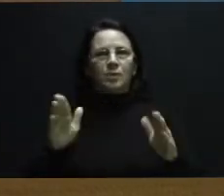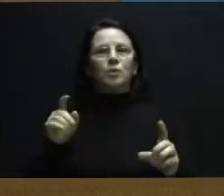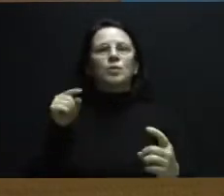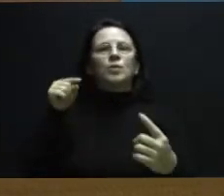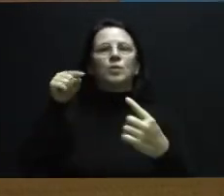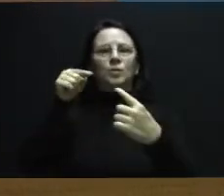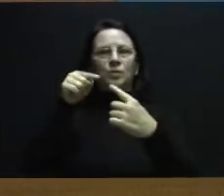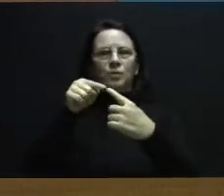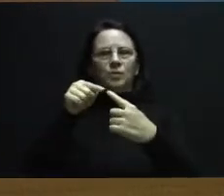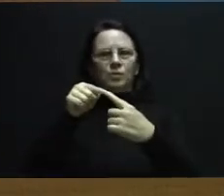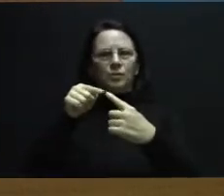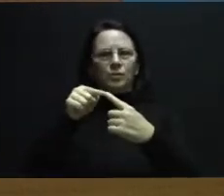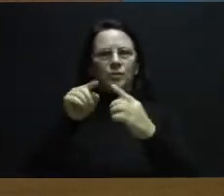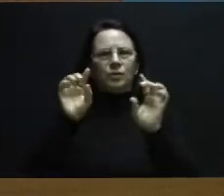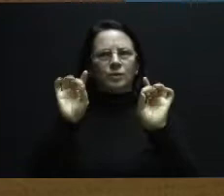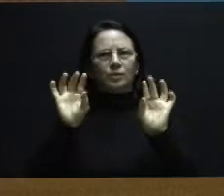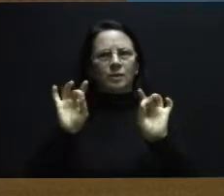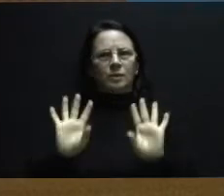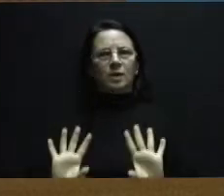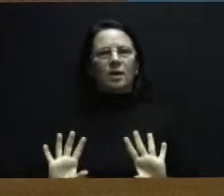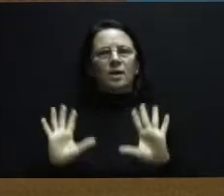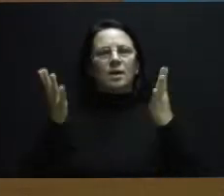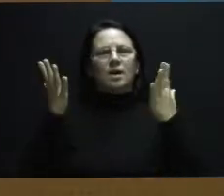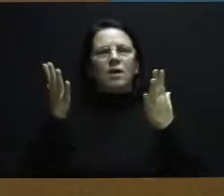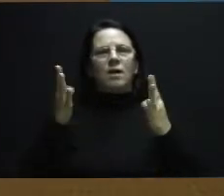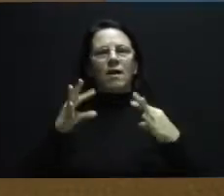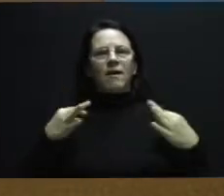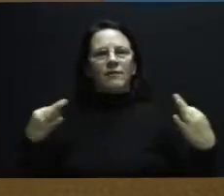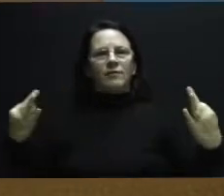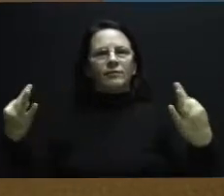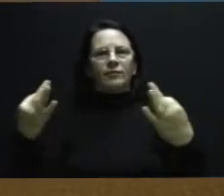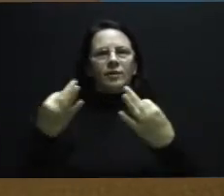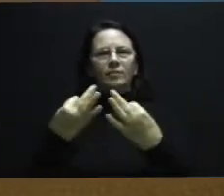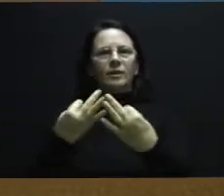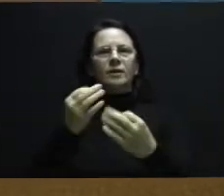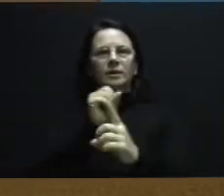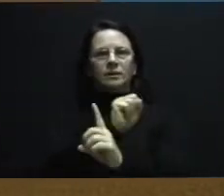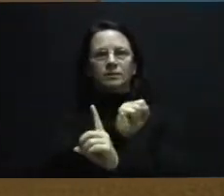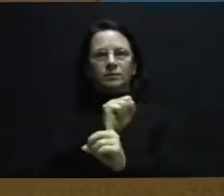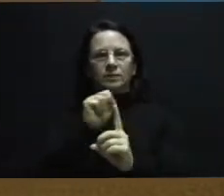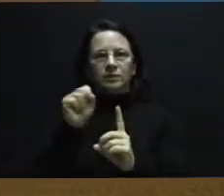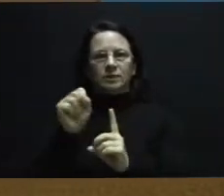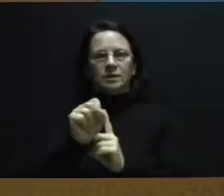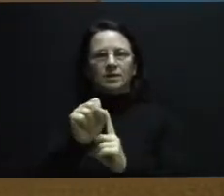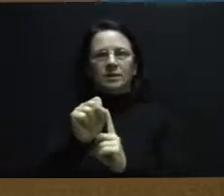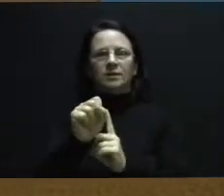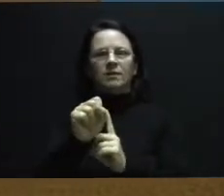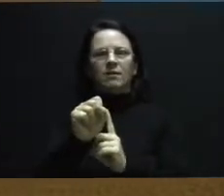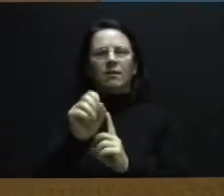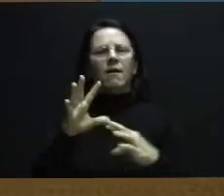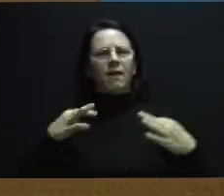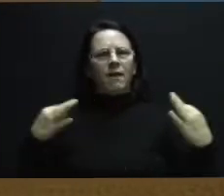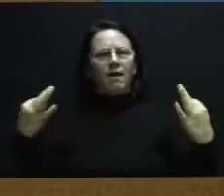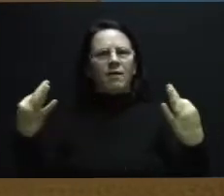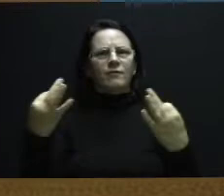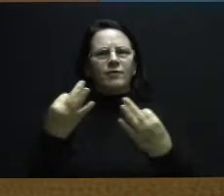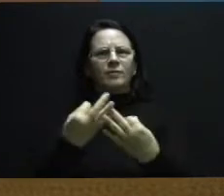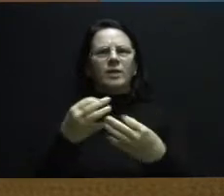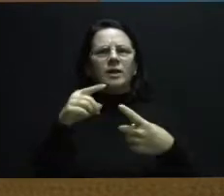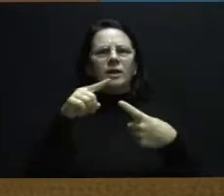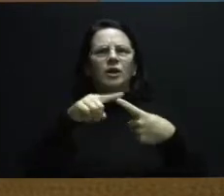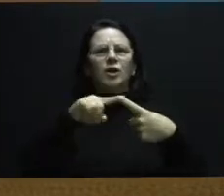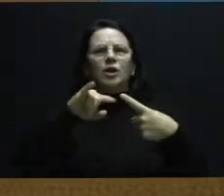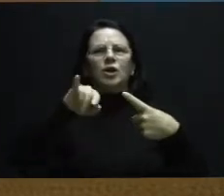objetivo muito nobre: exaltar a importância da família em nossa sociedade. A Sagrada Família, Jesus, Maria e